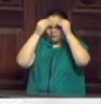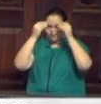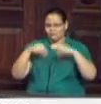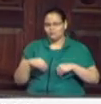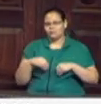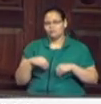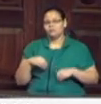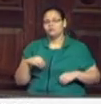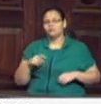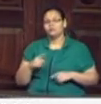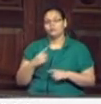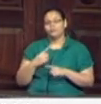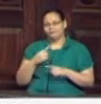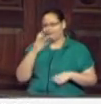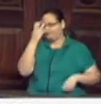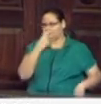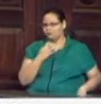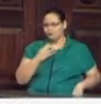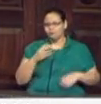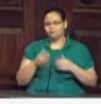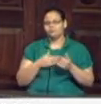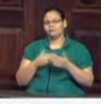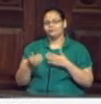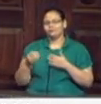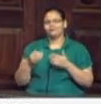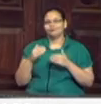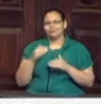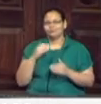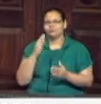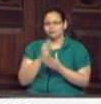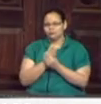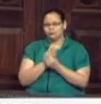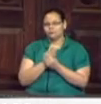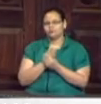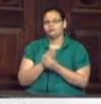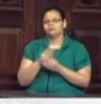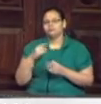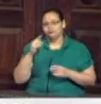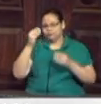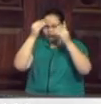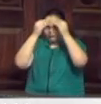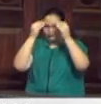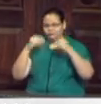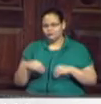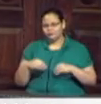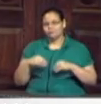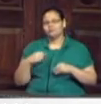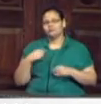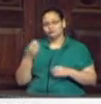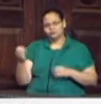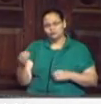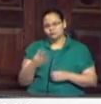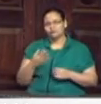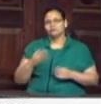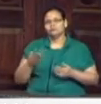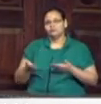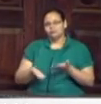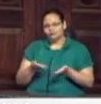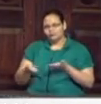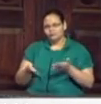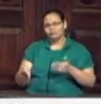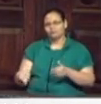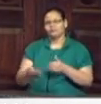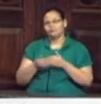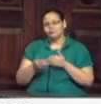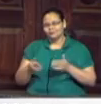aqui propondo é que qualquer processo de desistência de adoção e que represente um novo acolhimento dessas crianças e